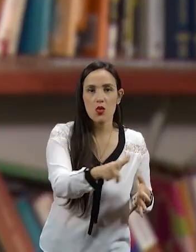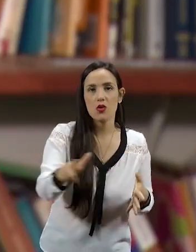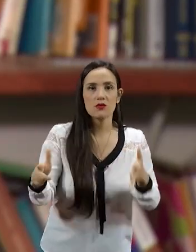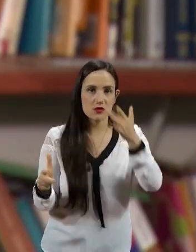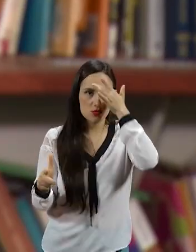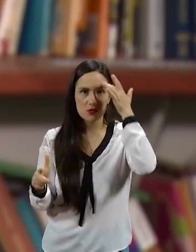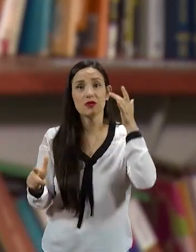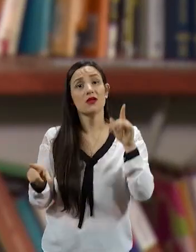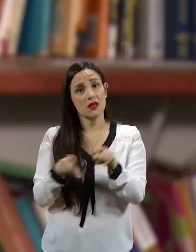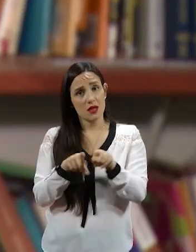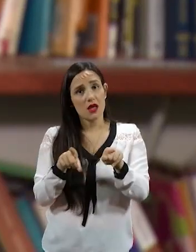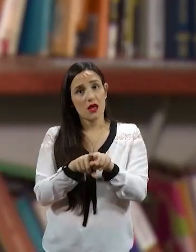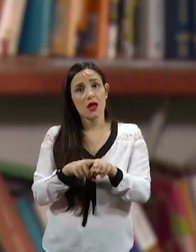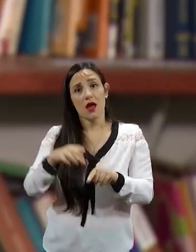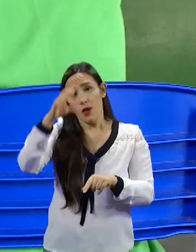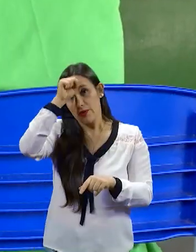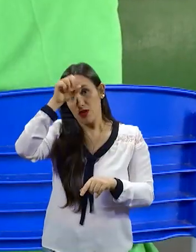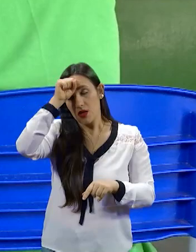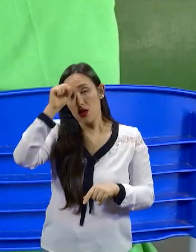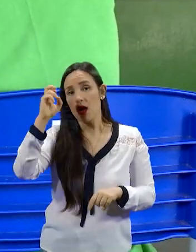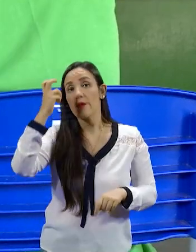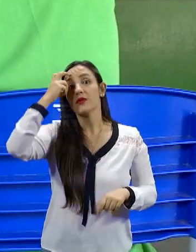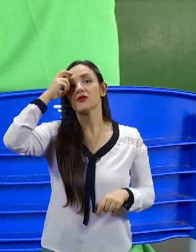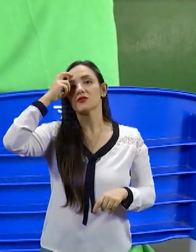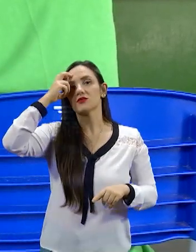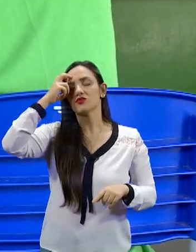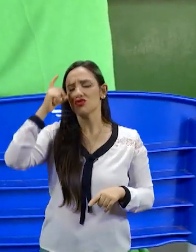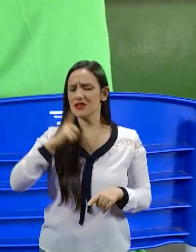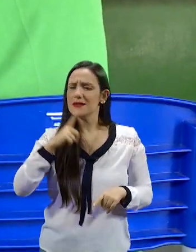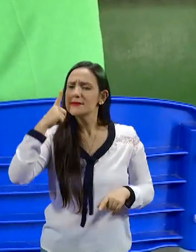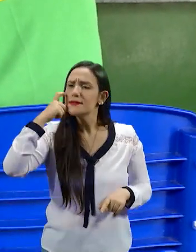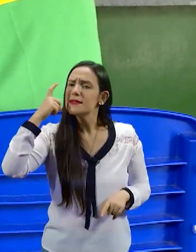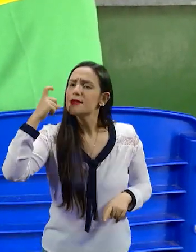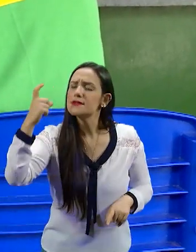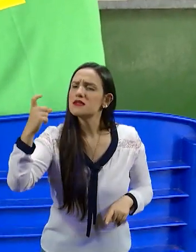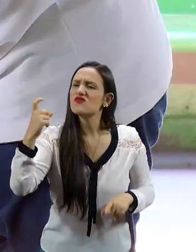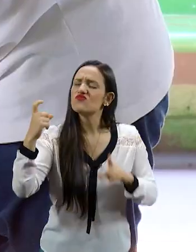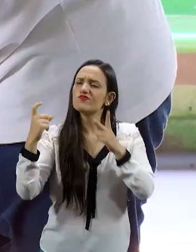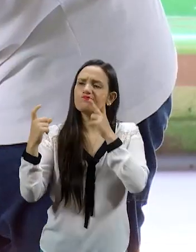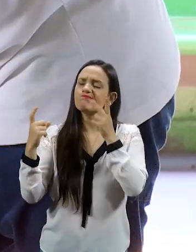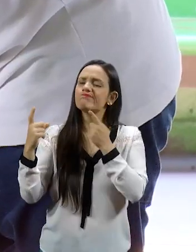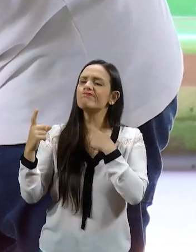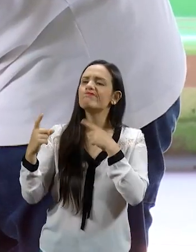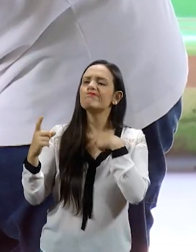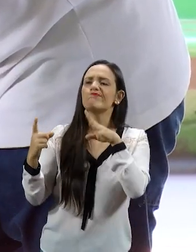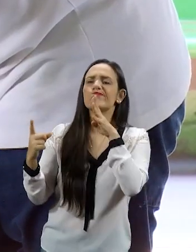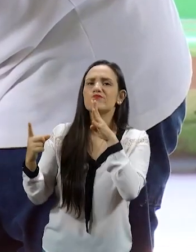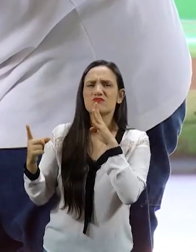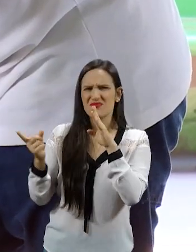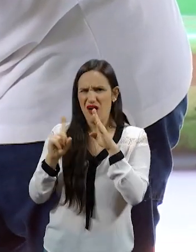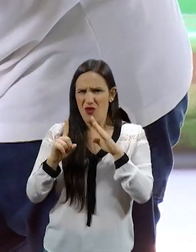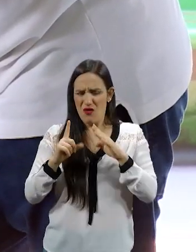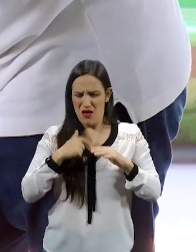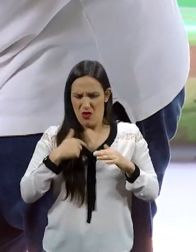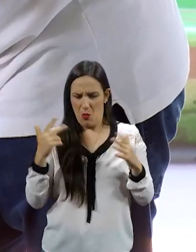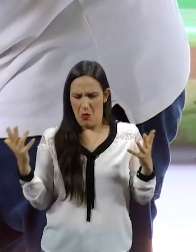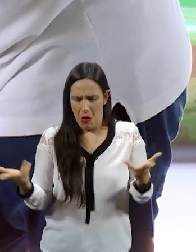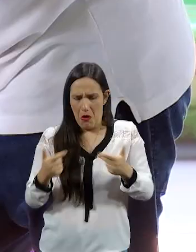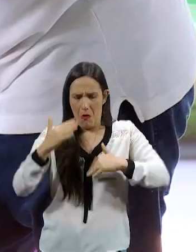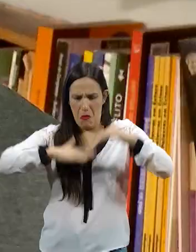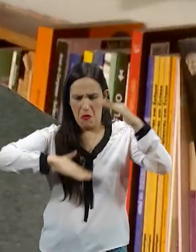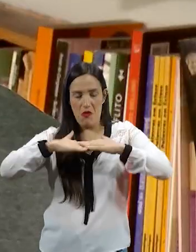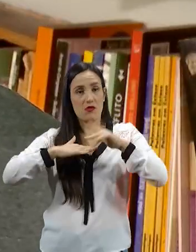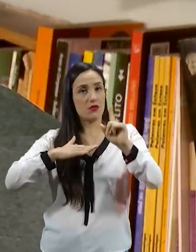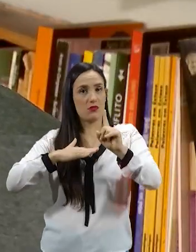no sentido de formação cultural, né? De interesse pela arte, de interesse não